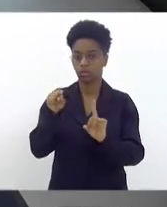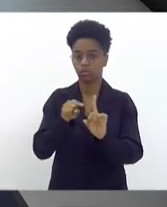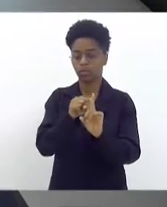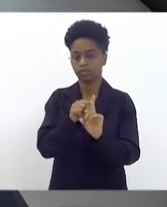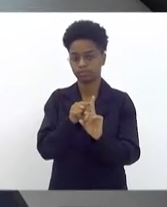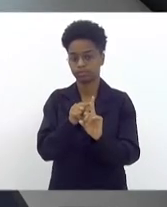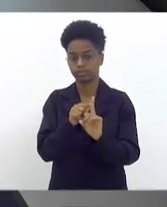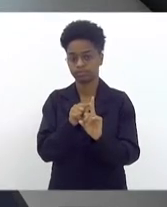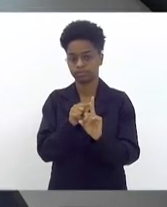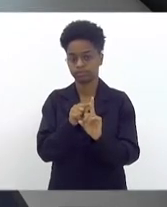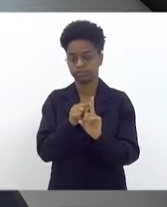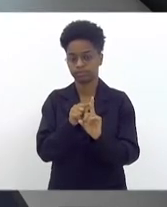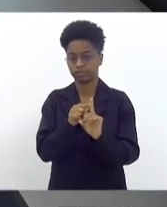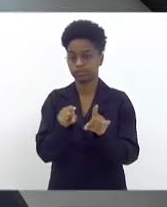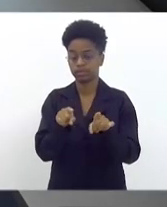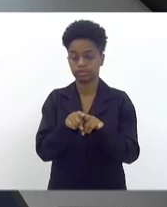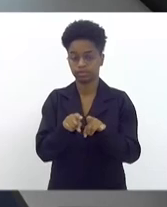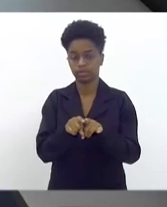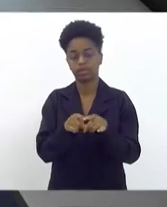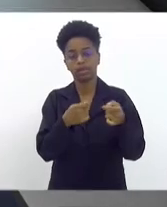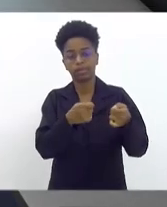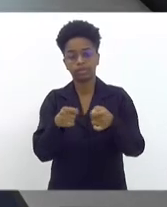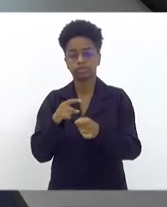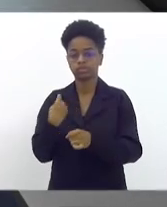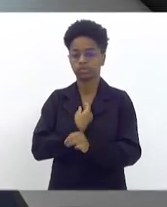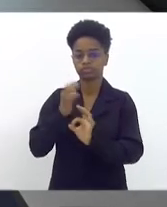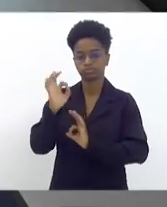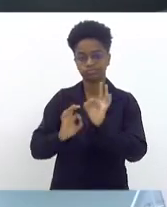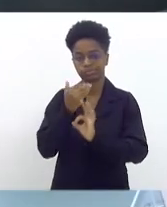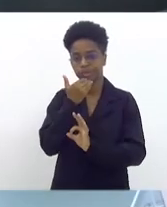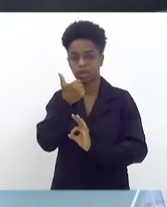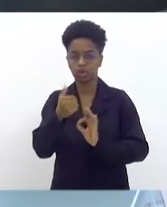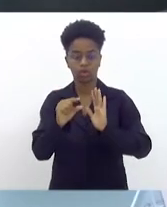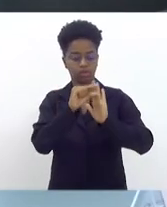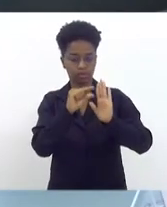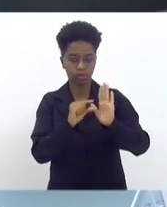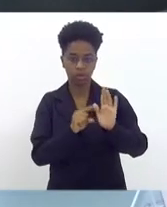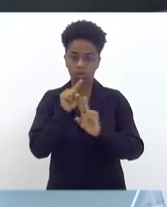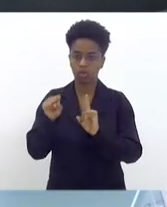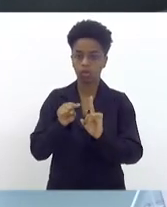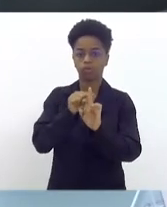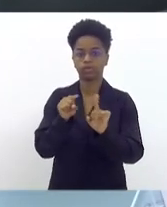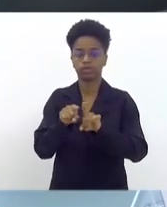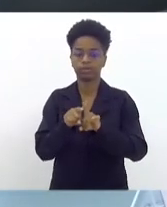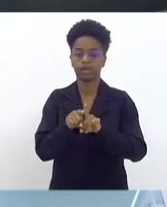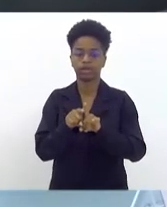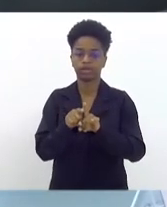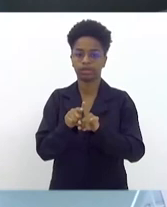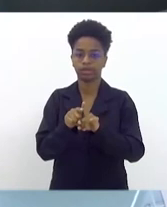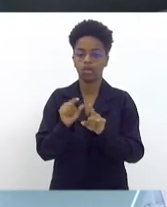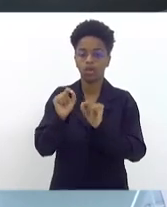e da necessidade da gente delinear melhor a emenda, os objetivos, o fato determinante